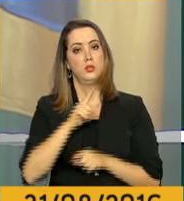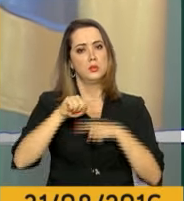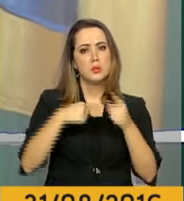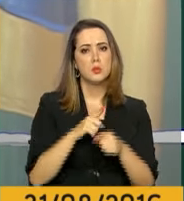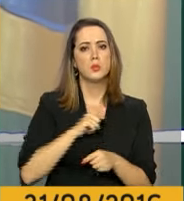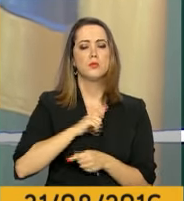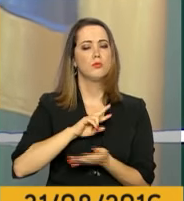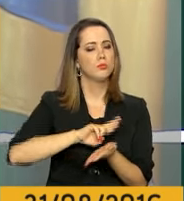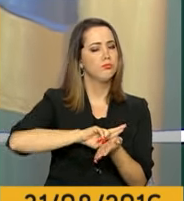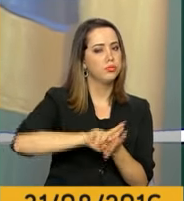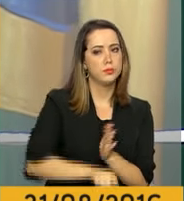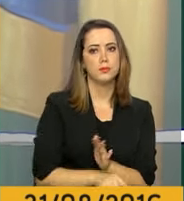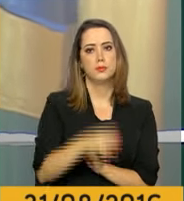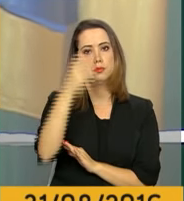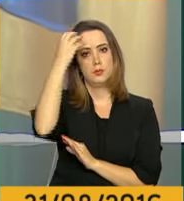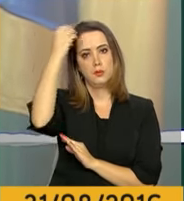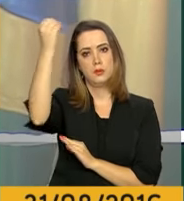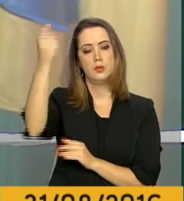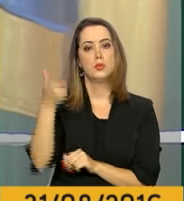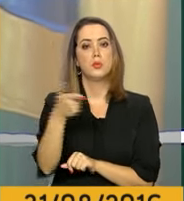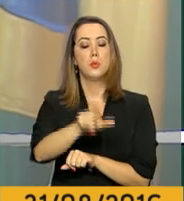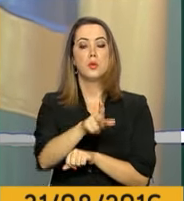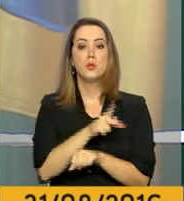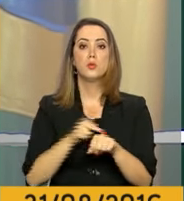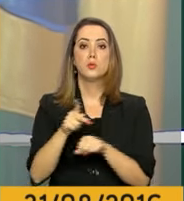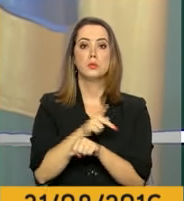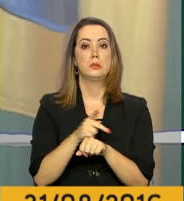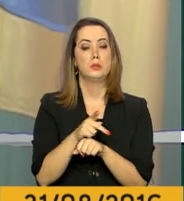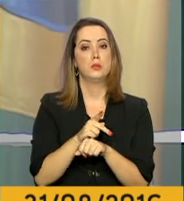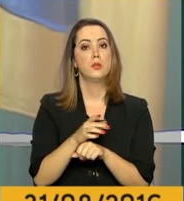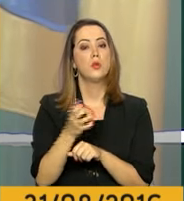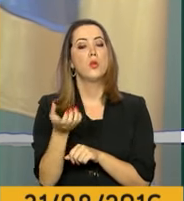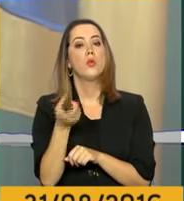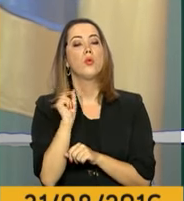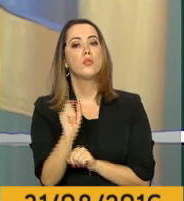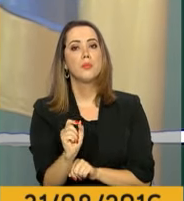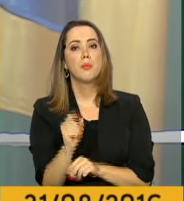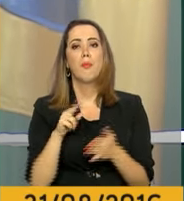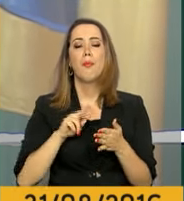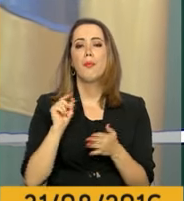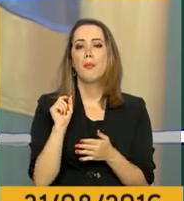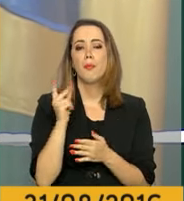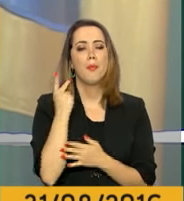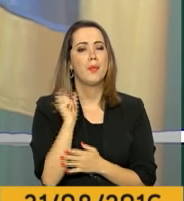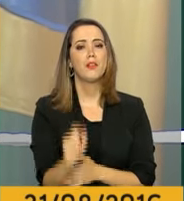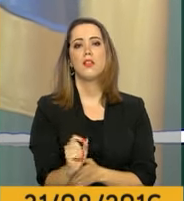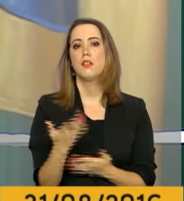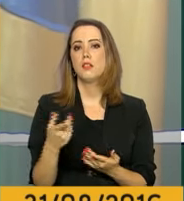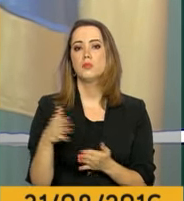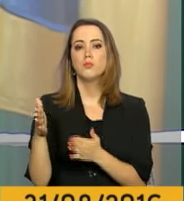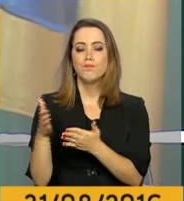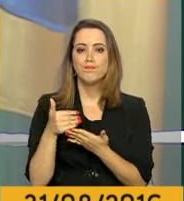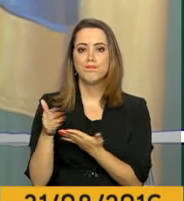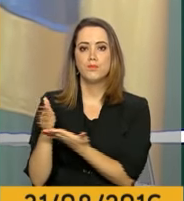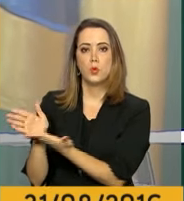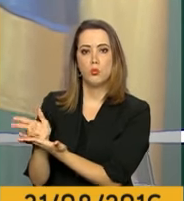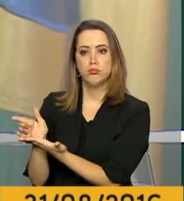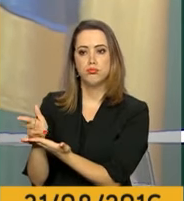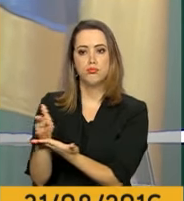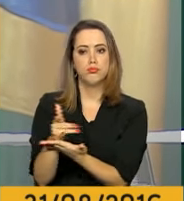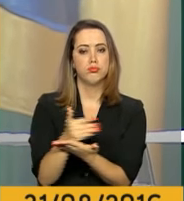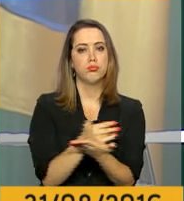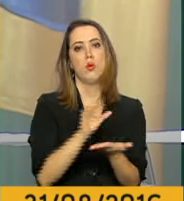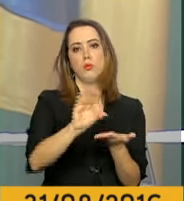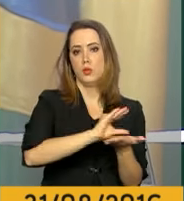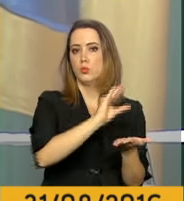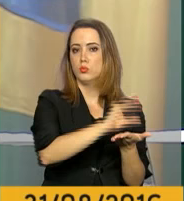exterior com vistas a trazer recursos para cá, já que começa a ser debelado todo e qualquer